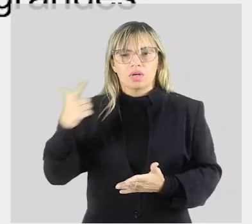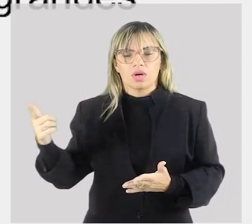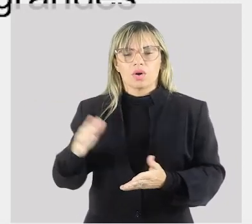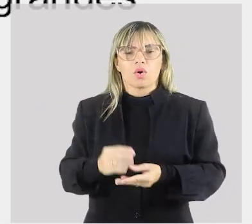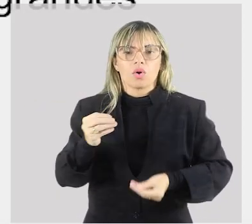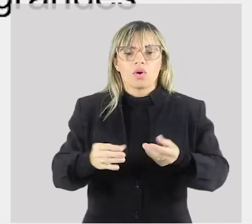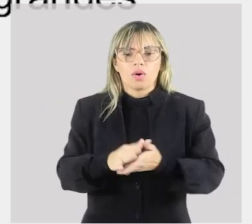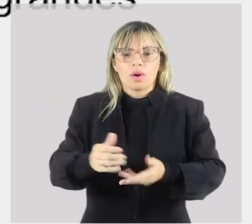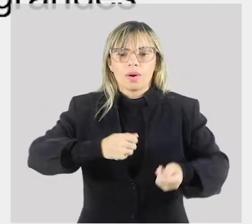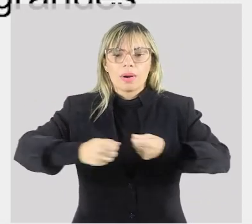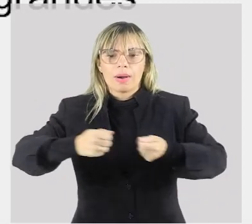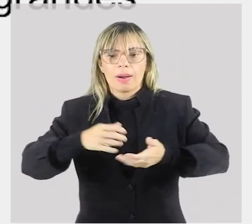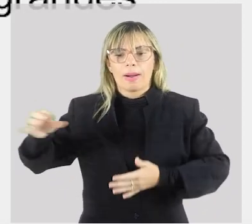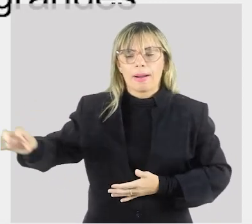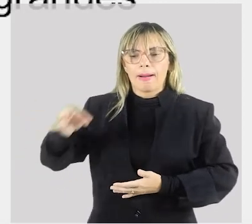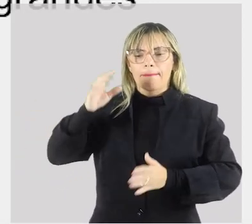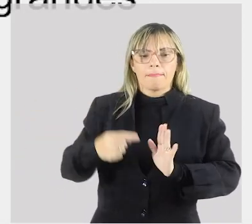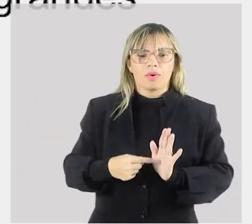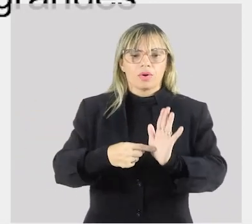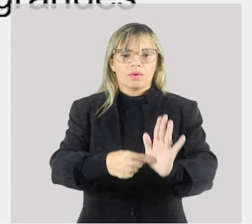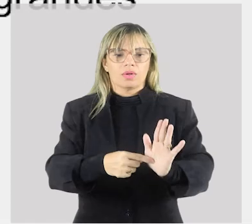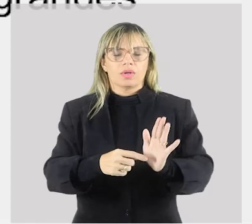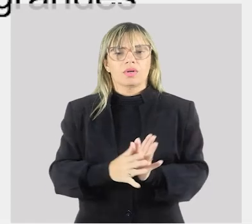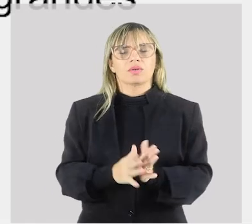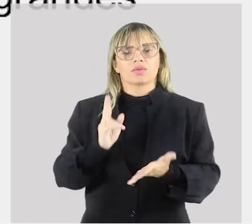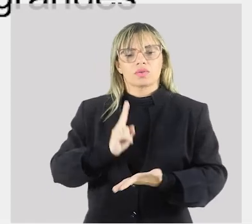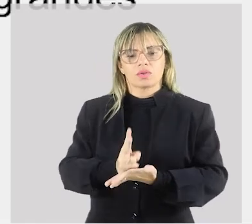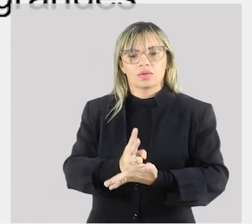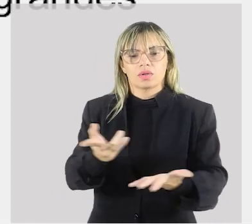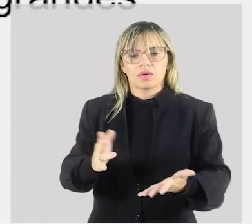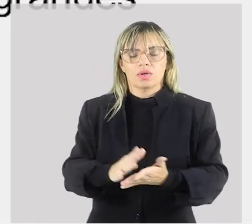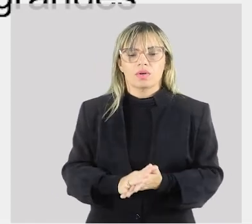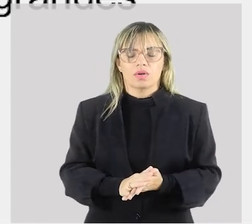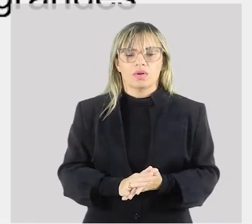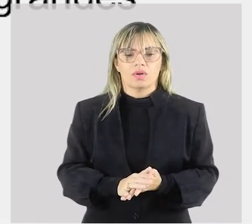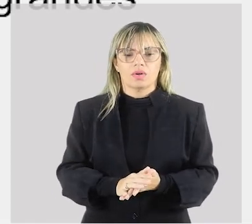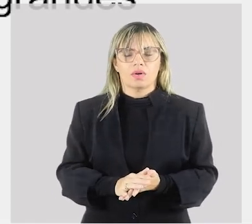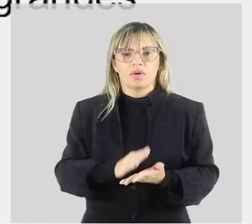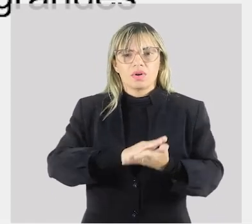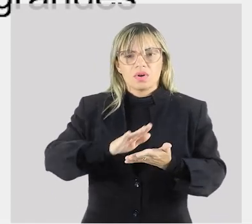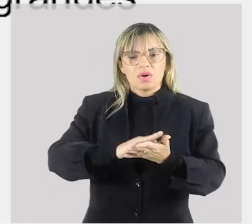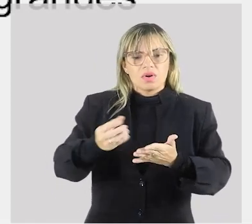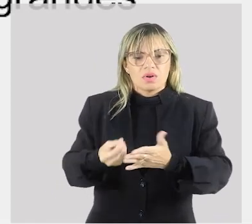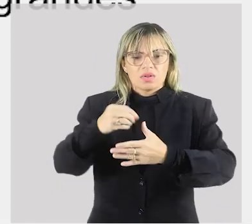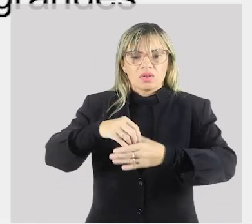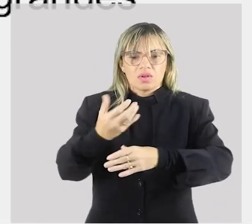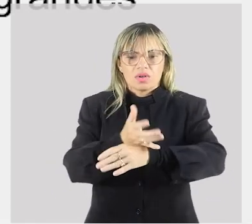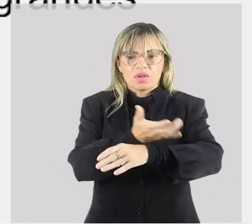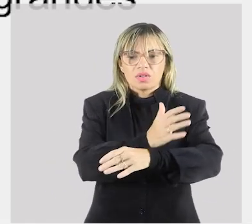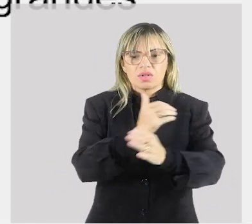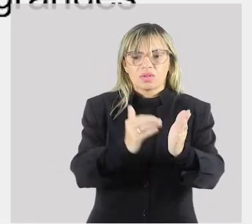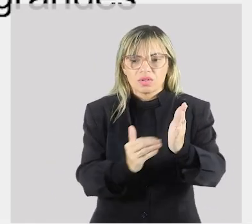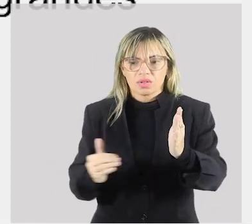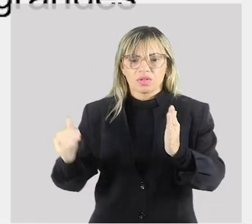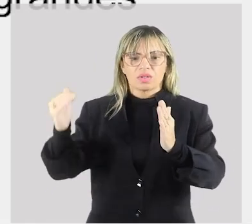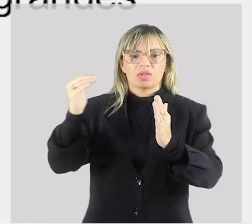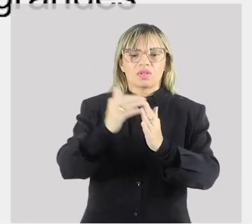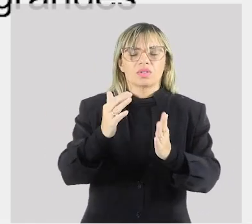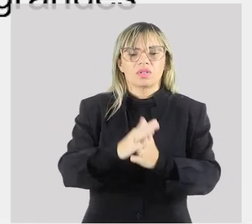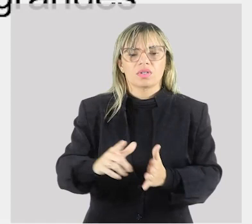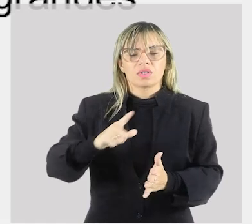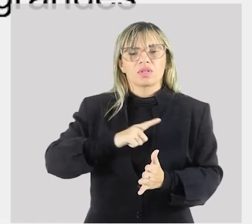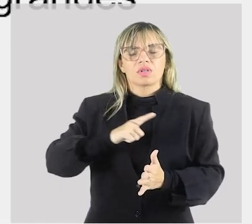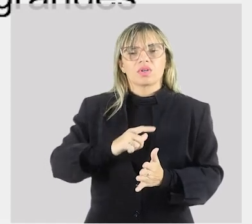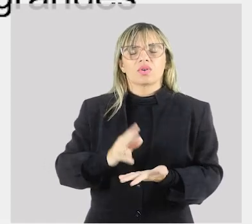cafeeira se apresentava como segue. A produção, que se encontrava em altos níveis, teria que seguir